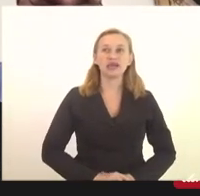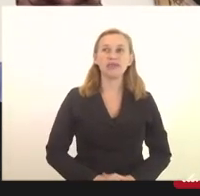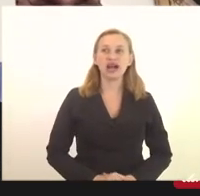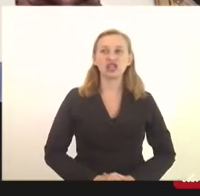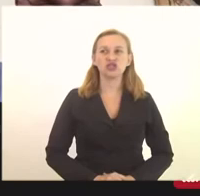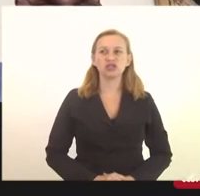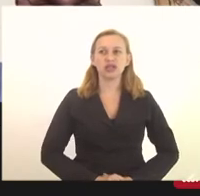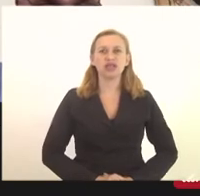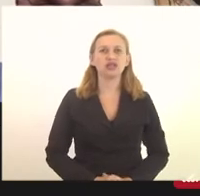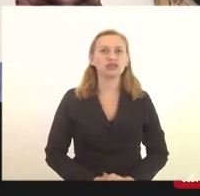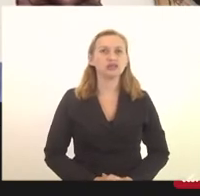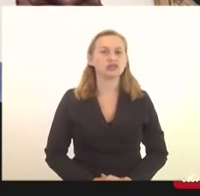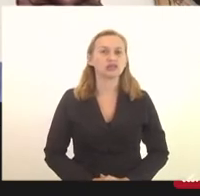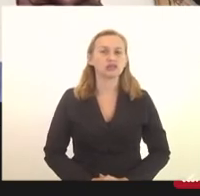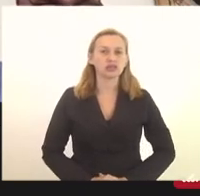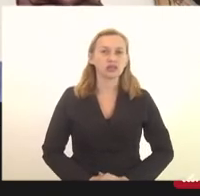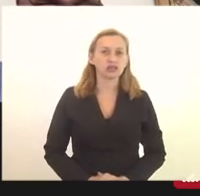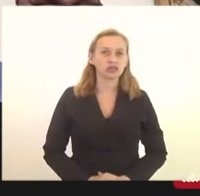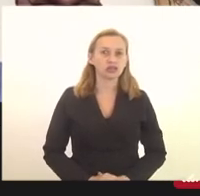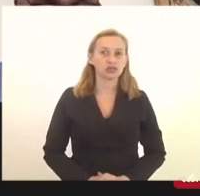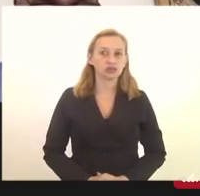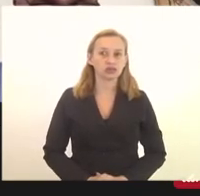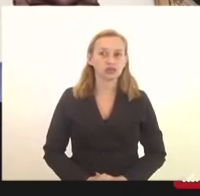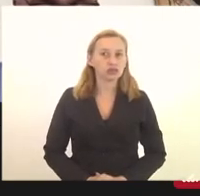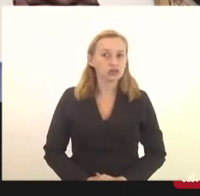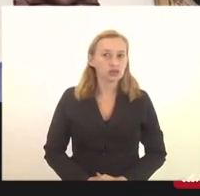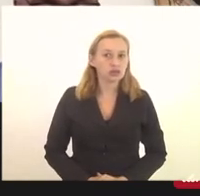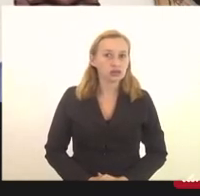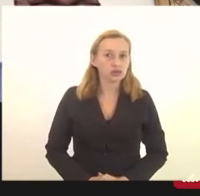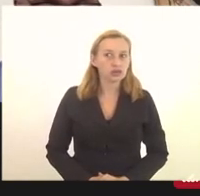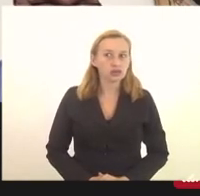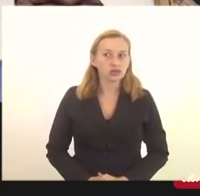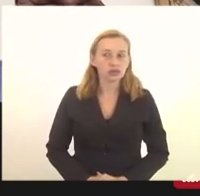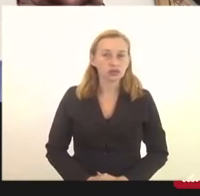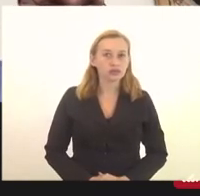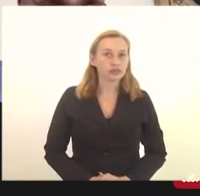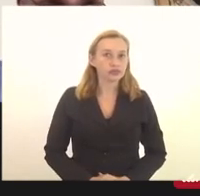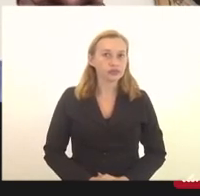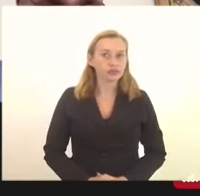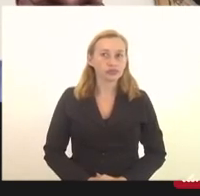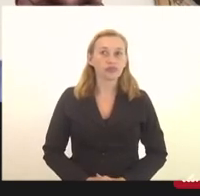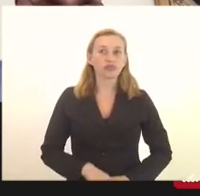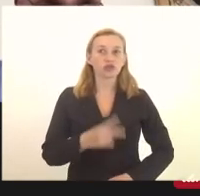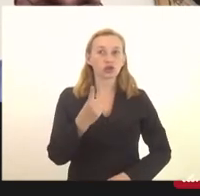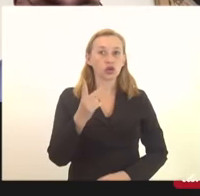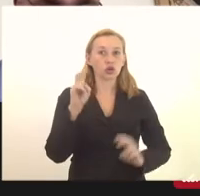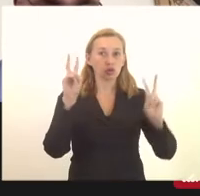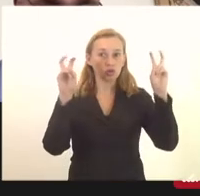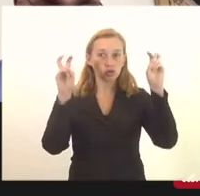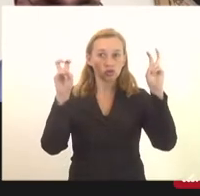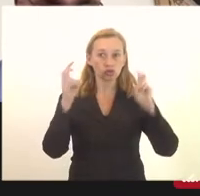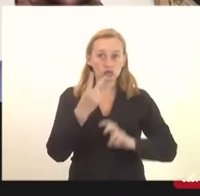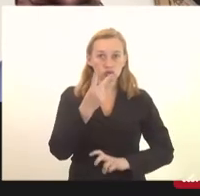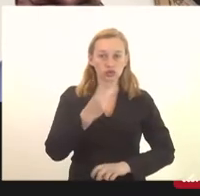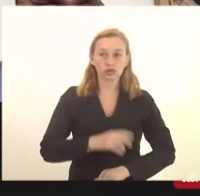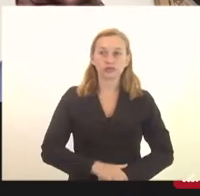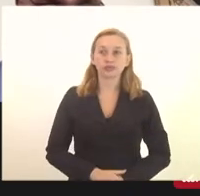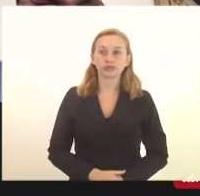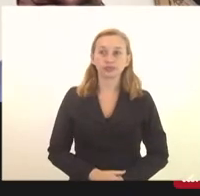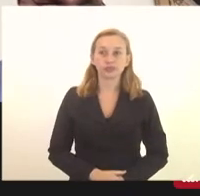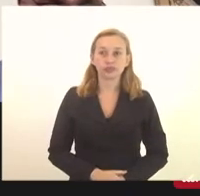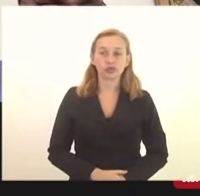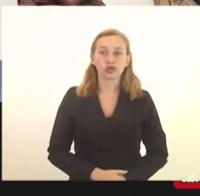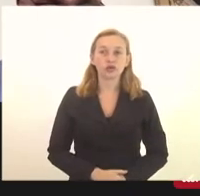operação. Então, doutor Zé Jonas Castro, por favor, as duas questões. Bom,